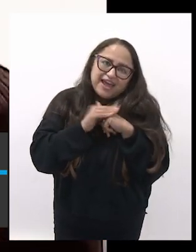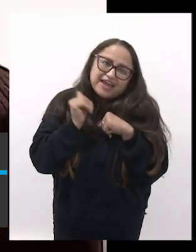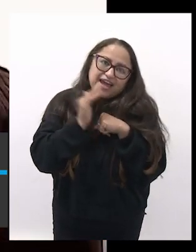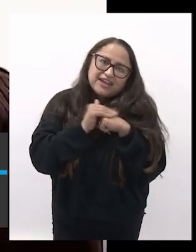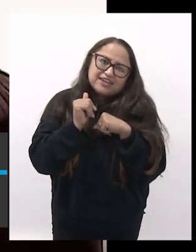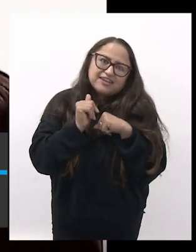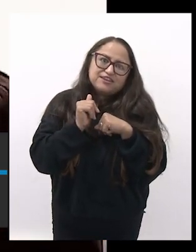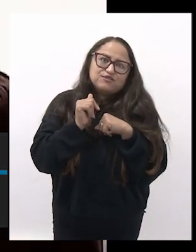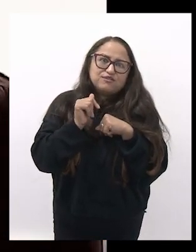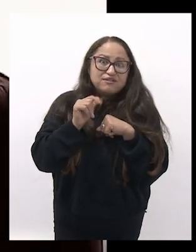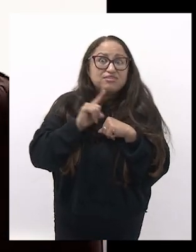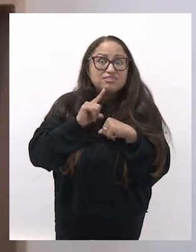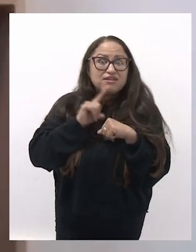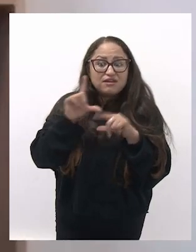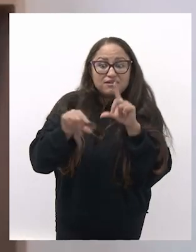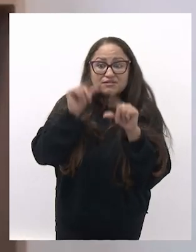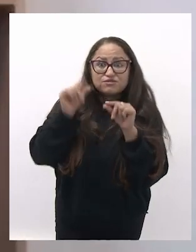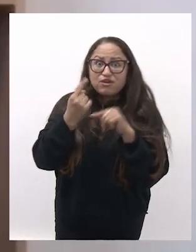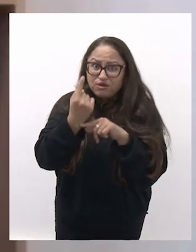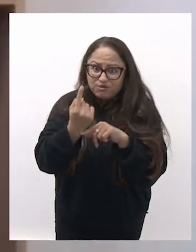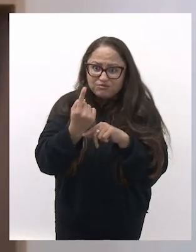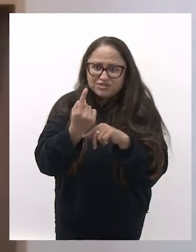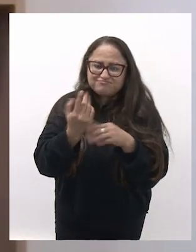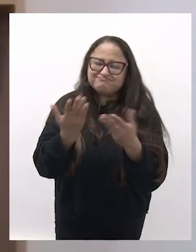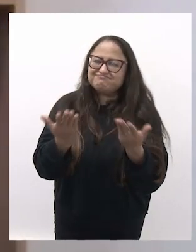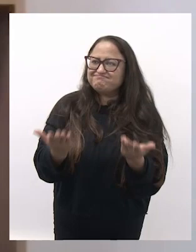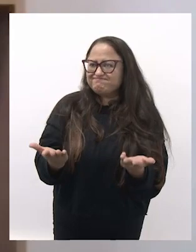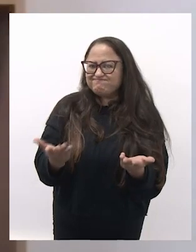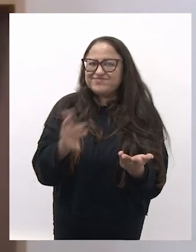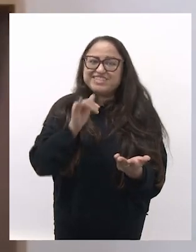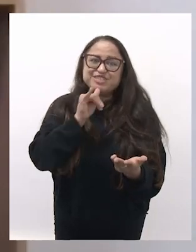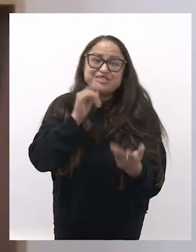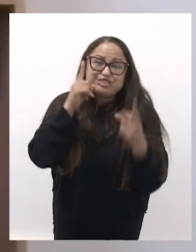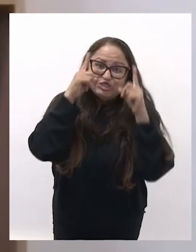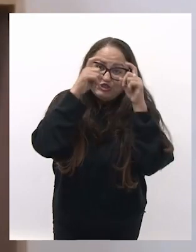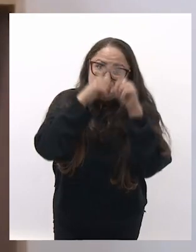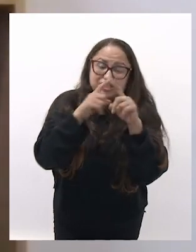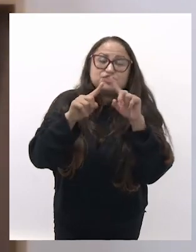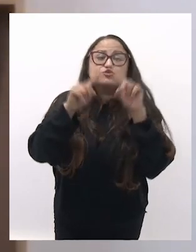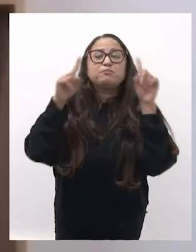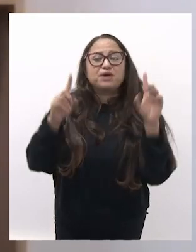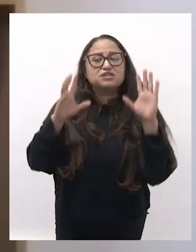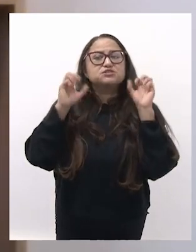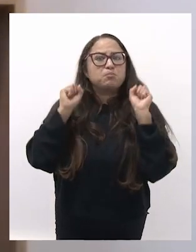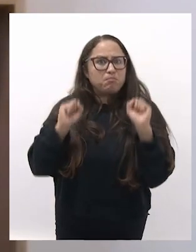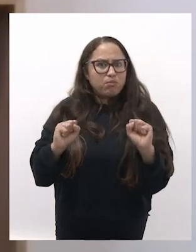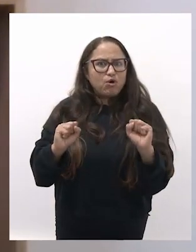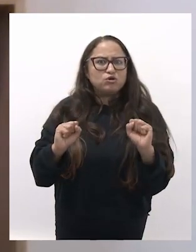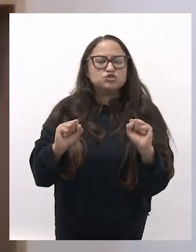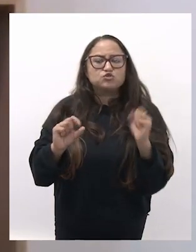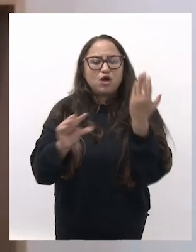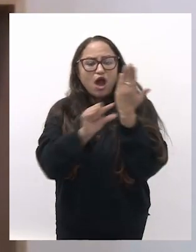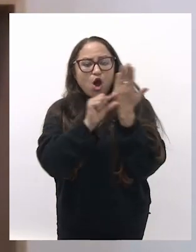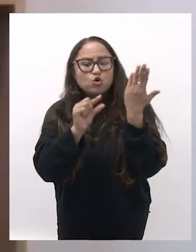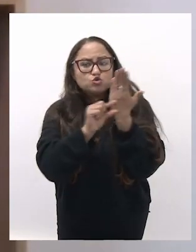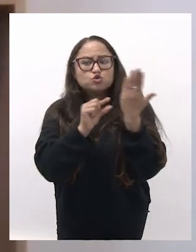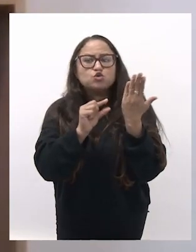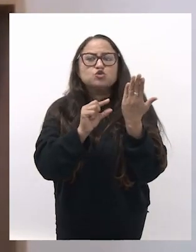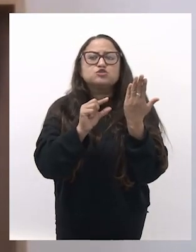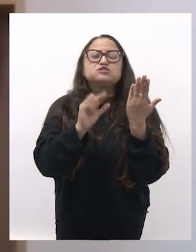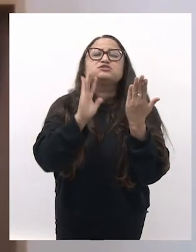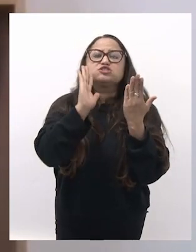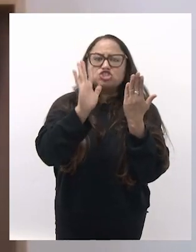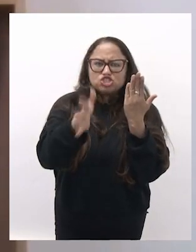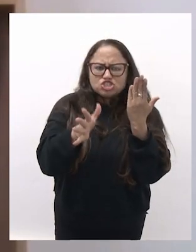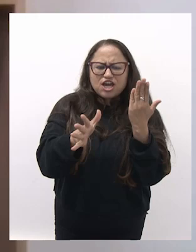escolher uma? É difícil escolher uma obra, mas eu posso dizer autores que realmente, ou autoras que realmente me